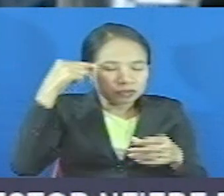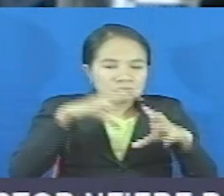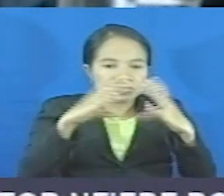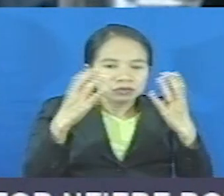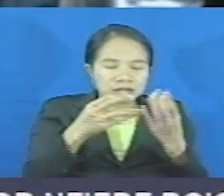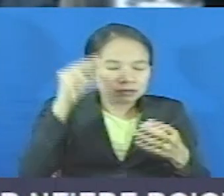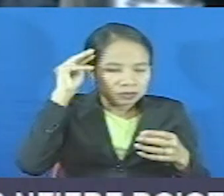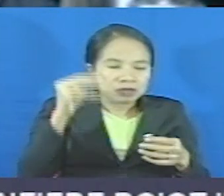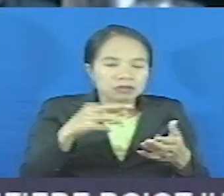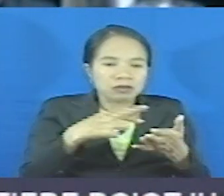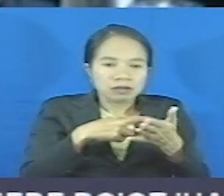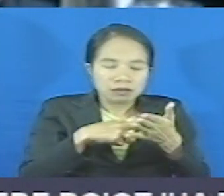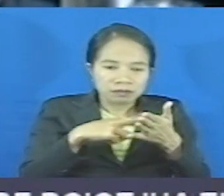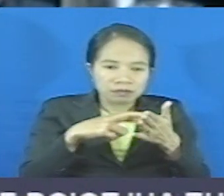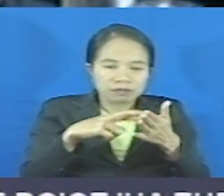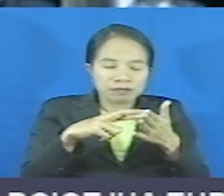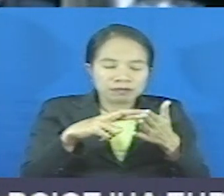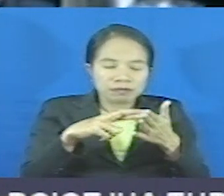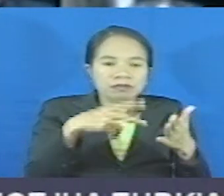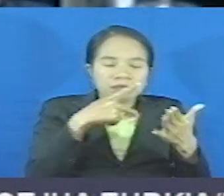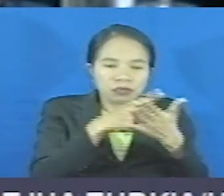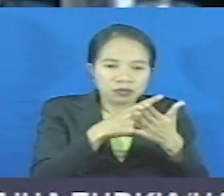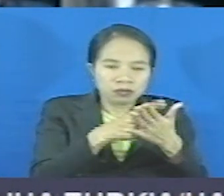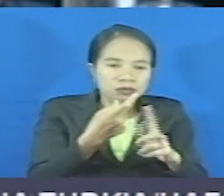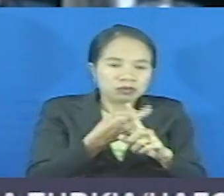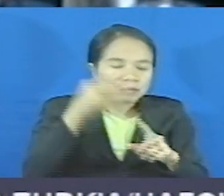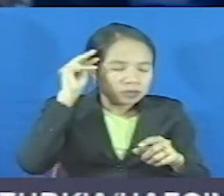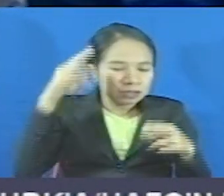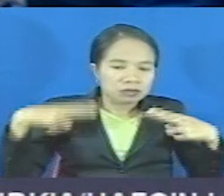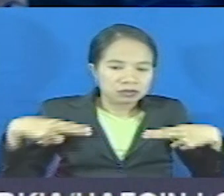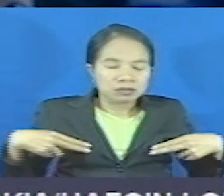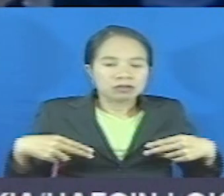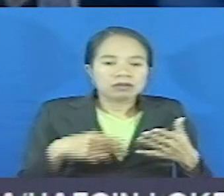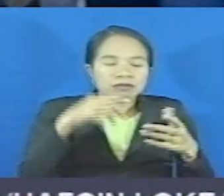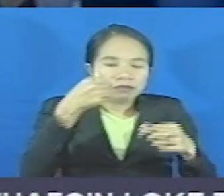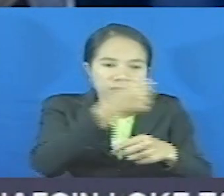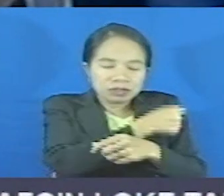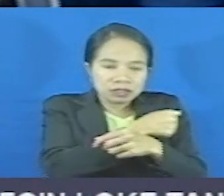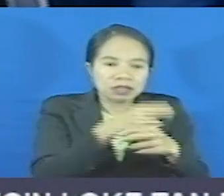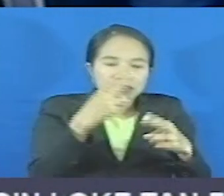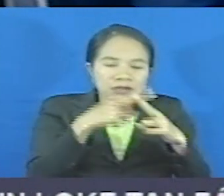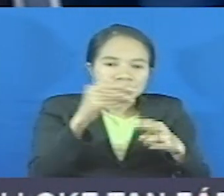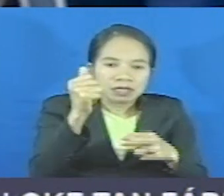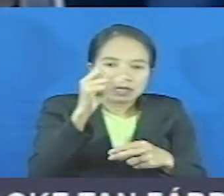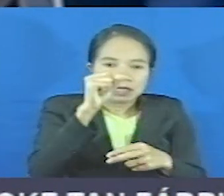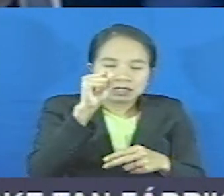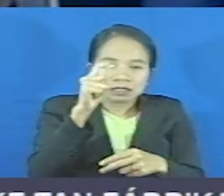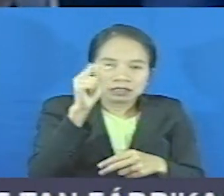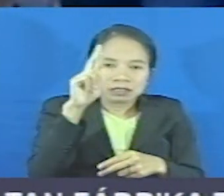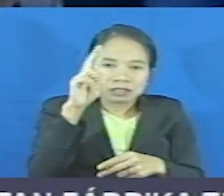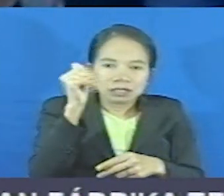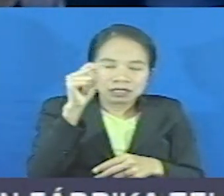Conselho Ministro aprova na proposta do Ministério da Saúde a sua vacina Ronaran AstraZeneca. Tu pedido